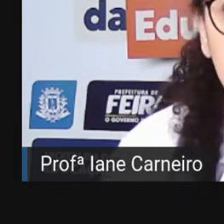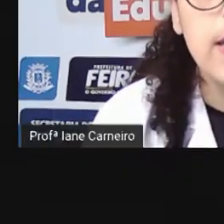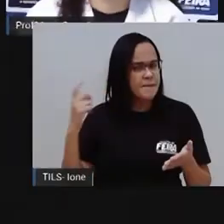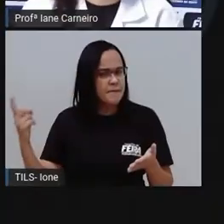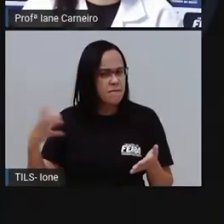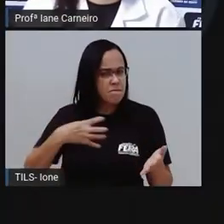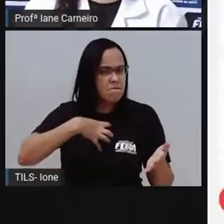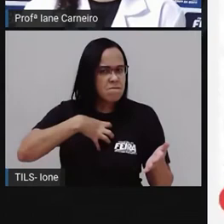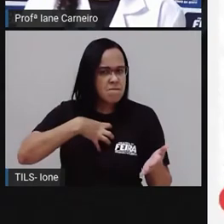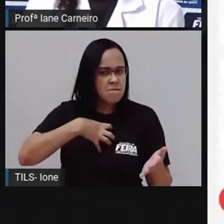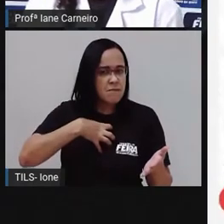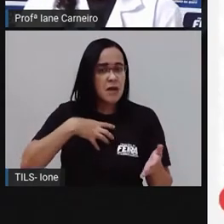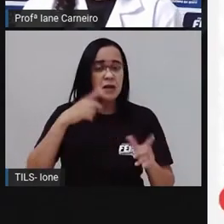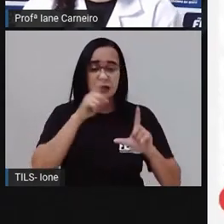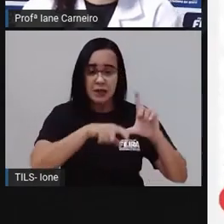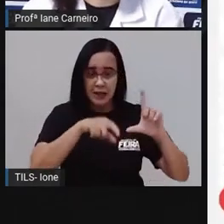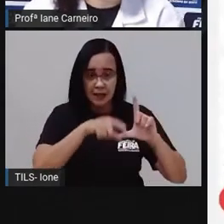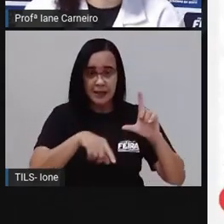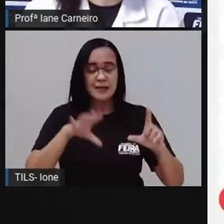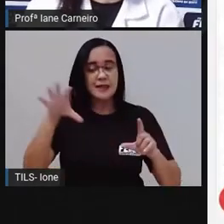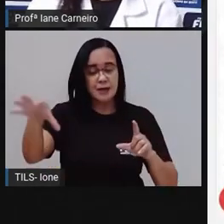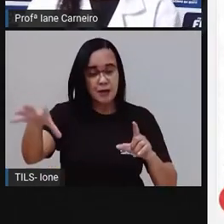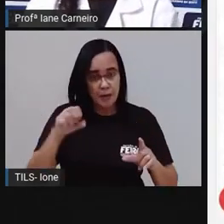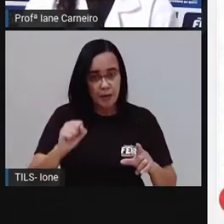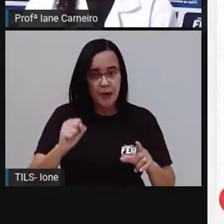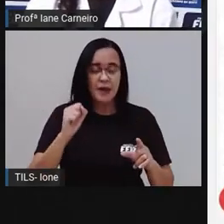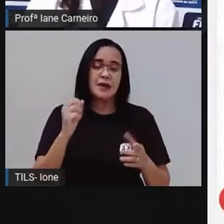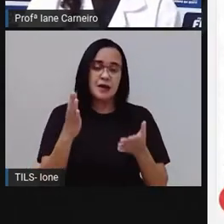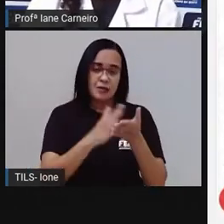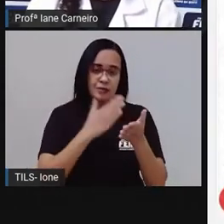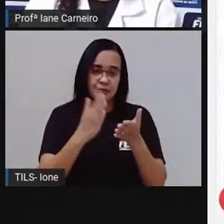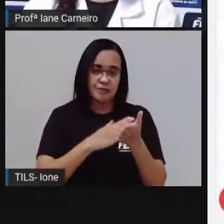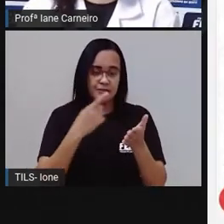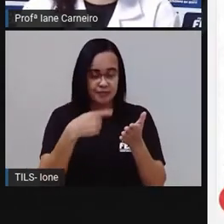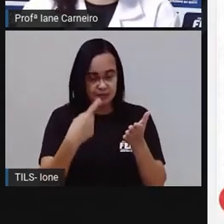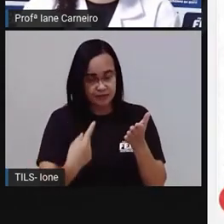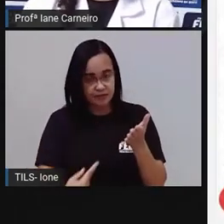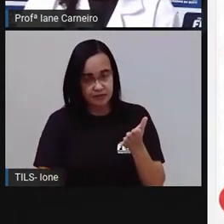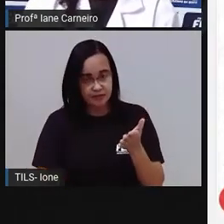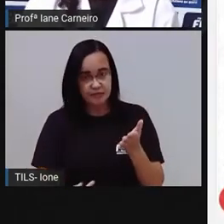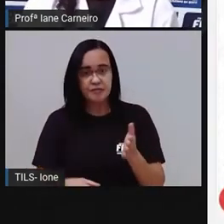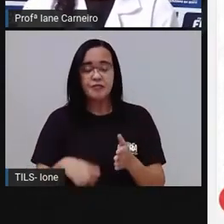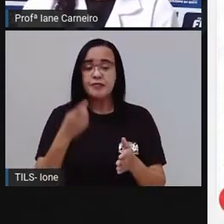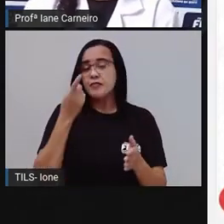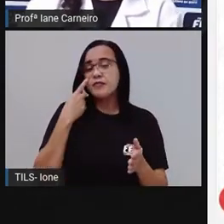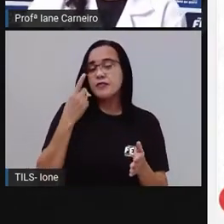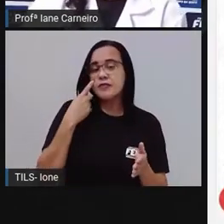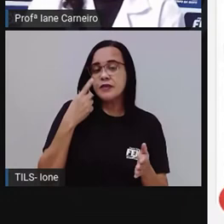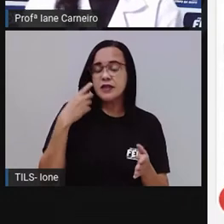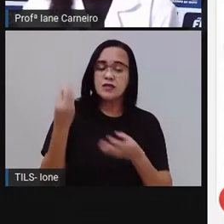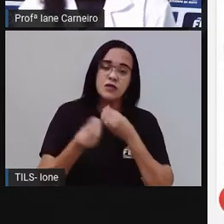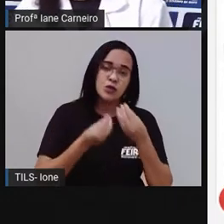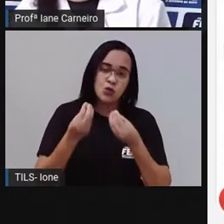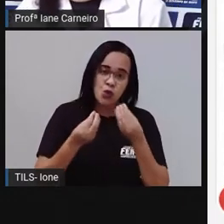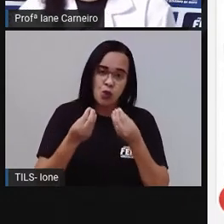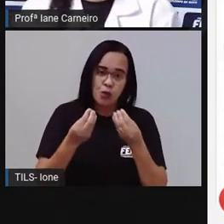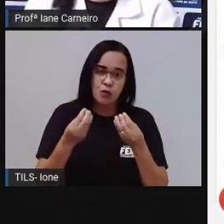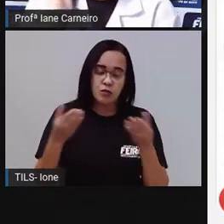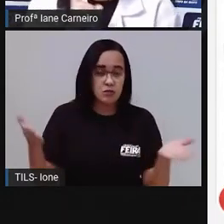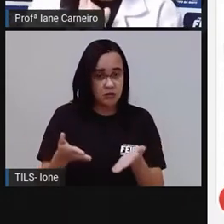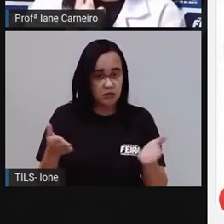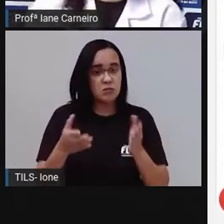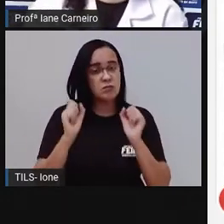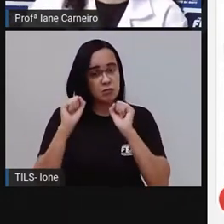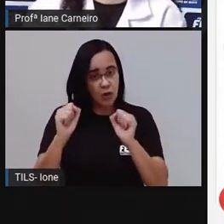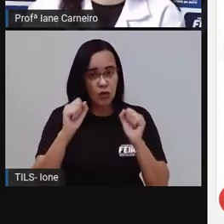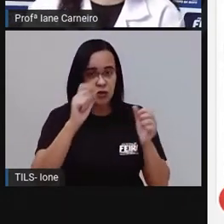joia? Então, pega aí seu caderno e a gente vai estar explorando. Aí a Pro pede para você escrever. Aí você pode, ó,